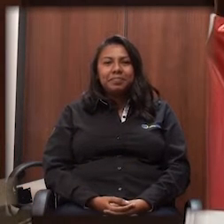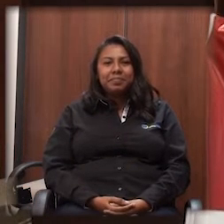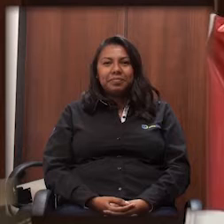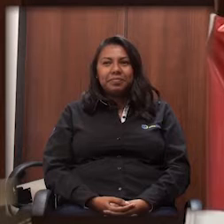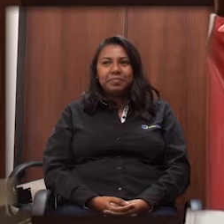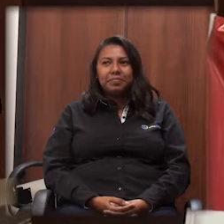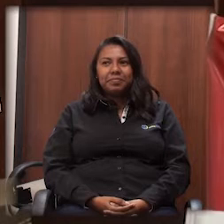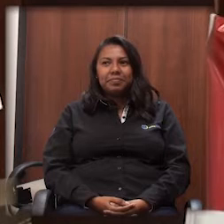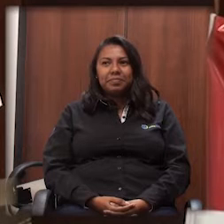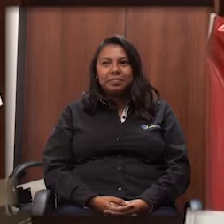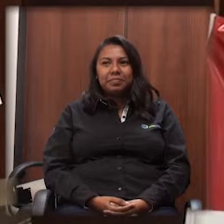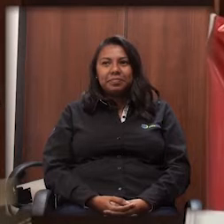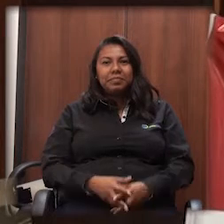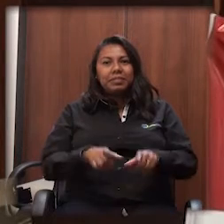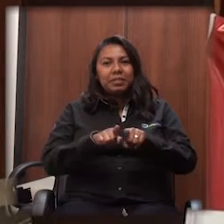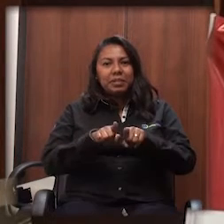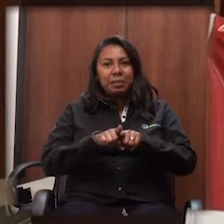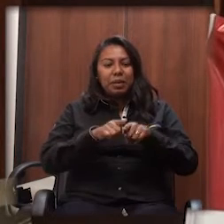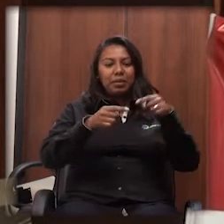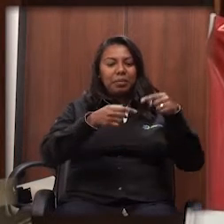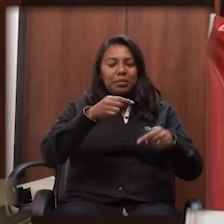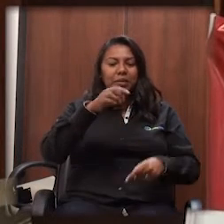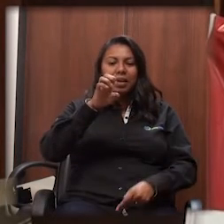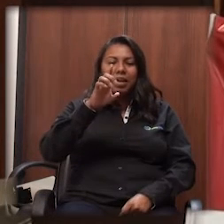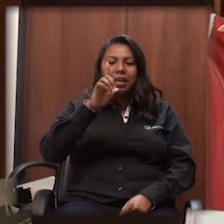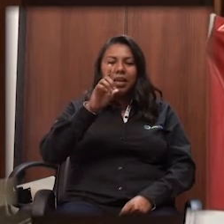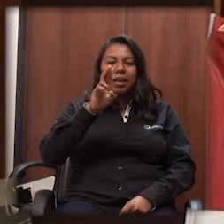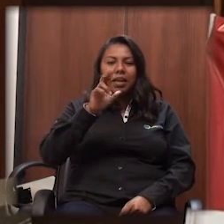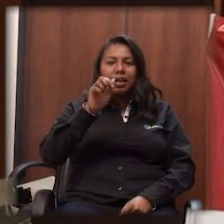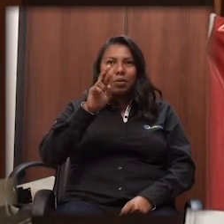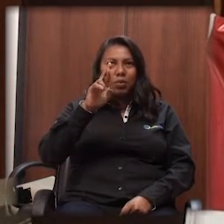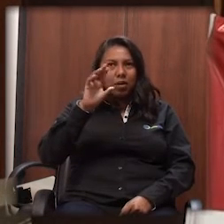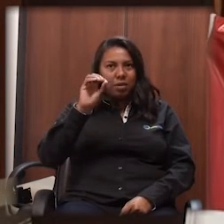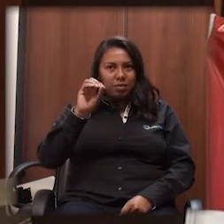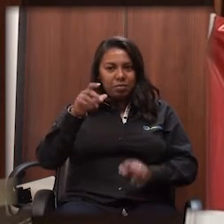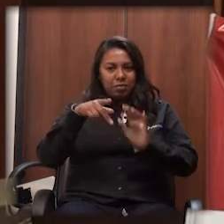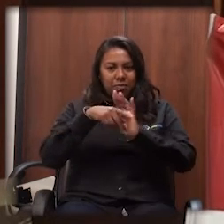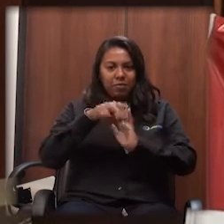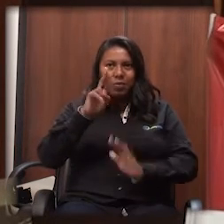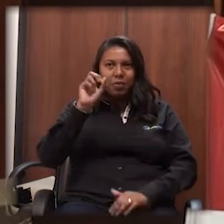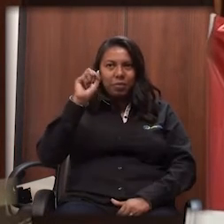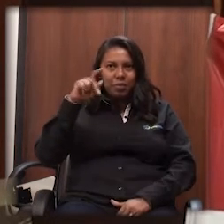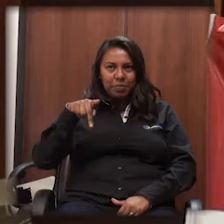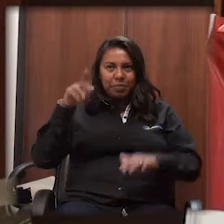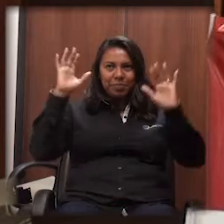Como também debatedor Eduardo Bittar, Direito da USP,